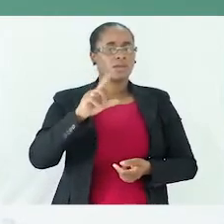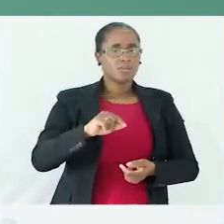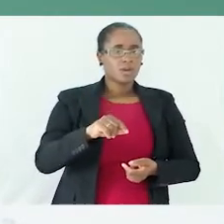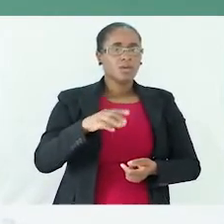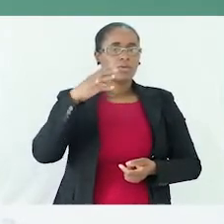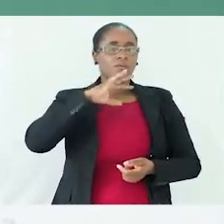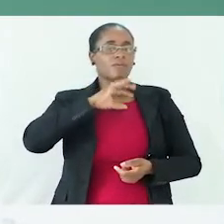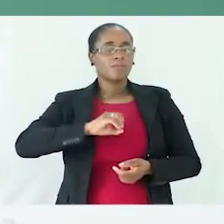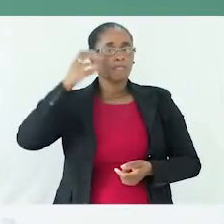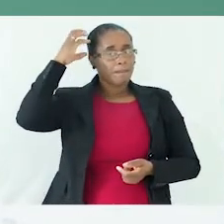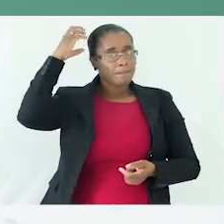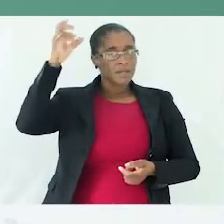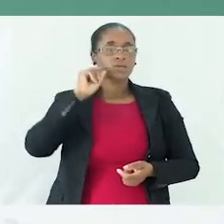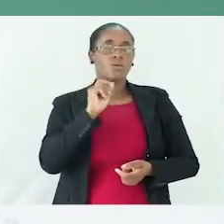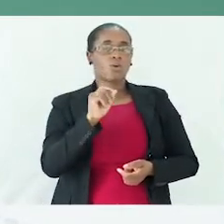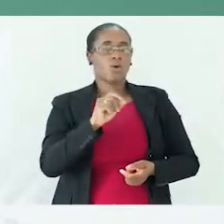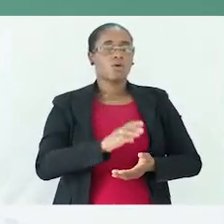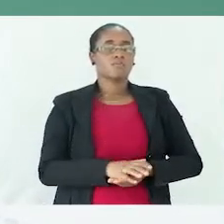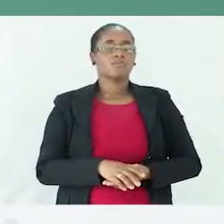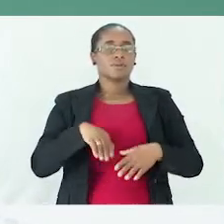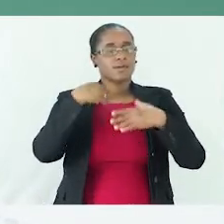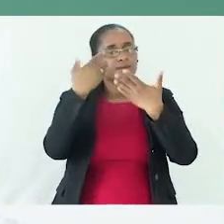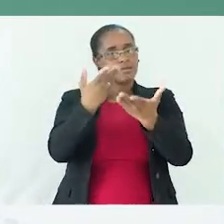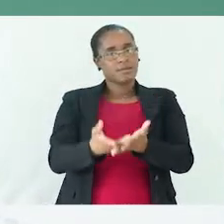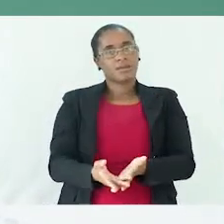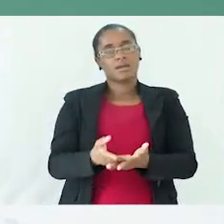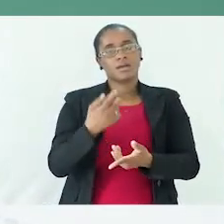Fadava quem? O príncipe. Muito bem.